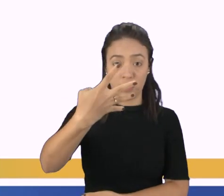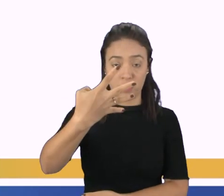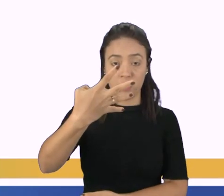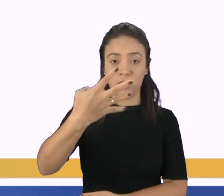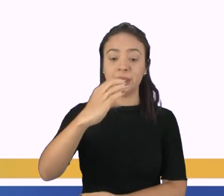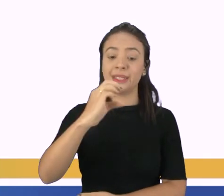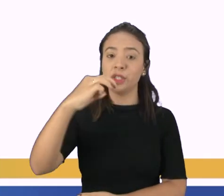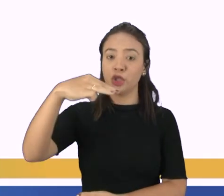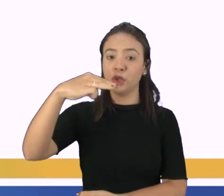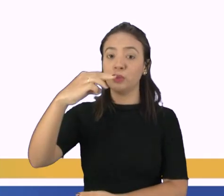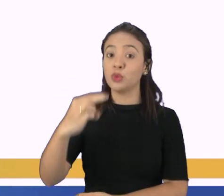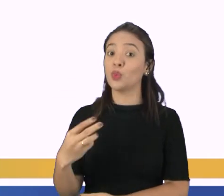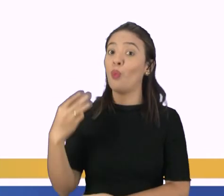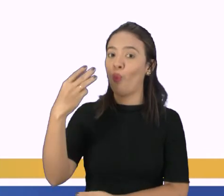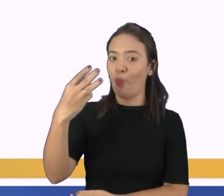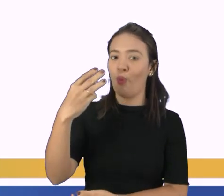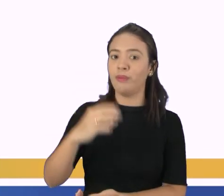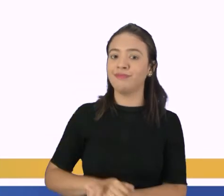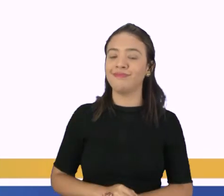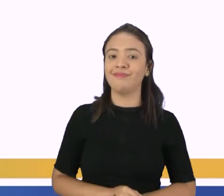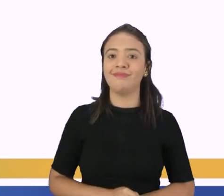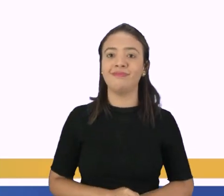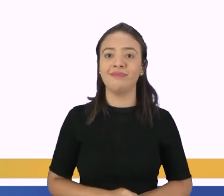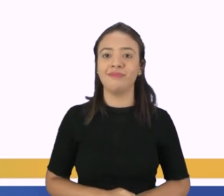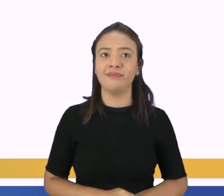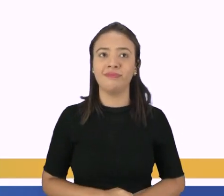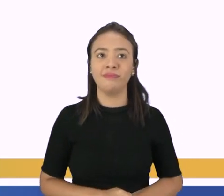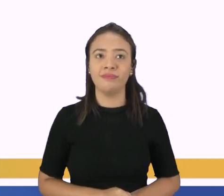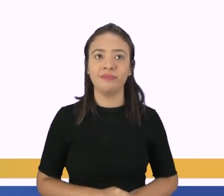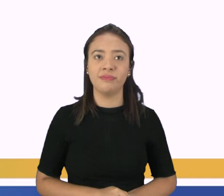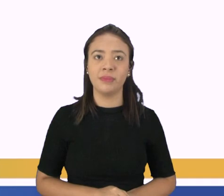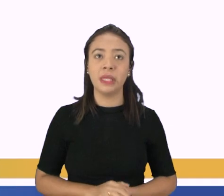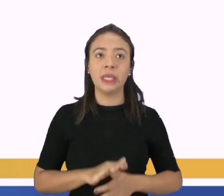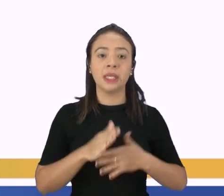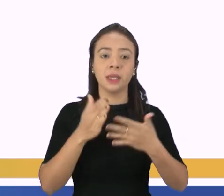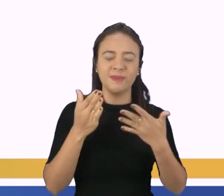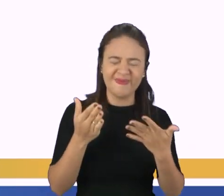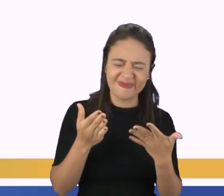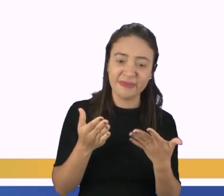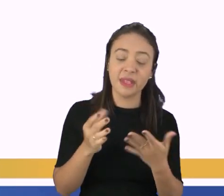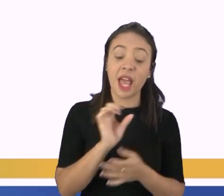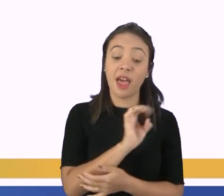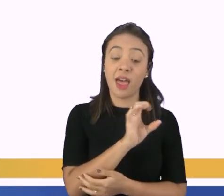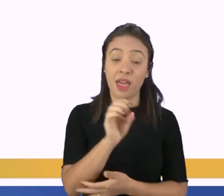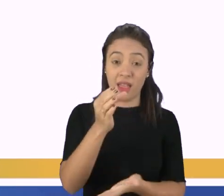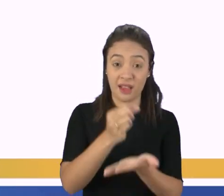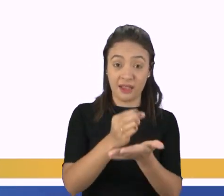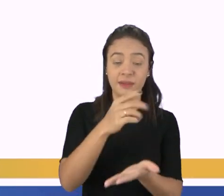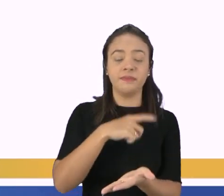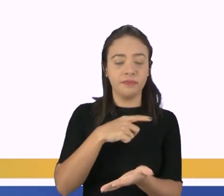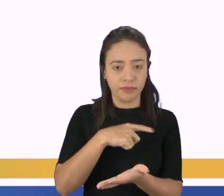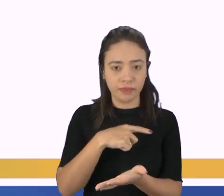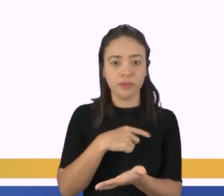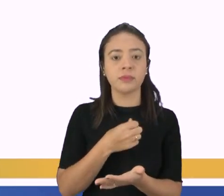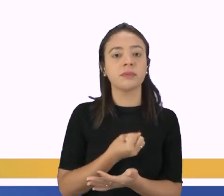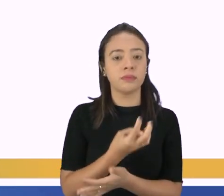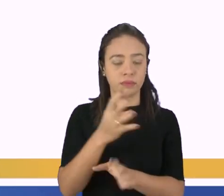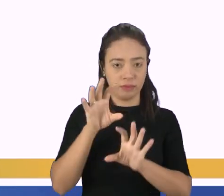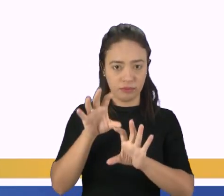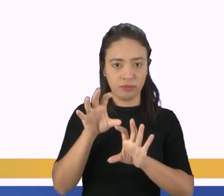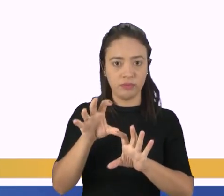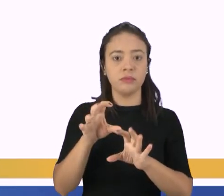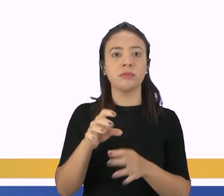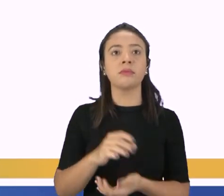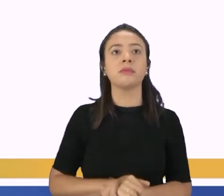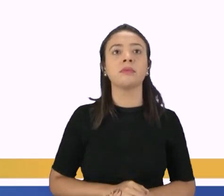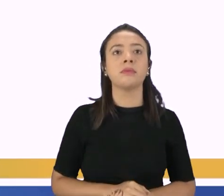254,34 centímetros cúbicos, certinho? Então, cada lata tem aquela quantidade ali de conserva.